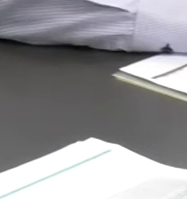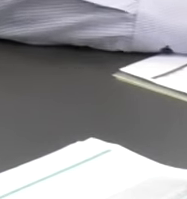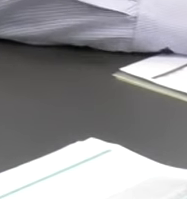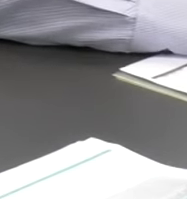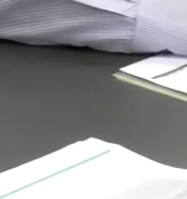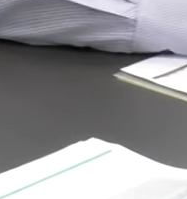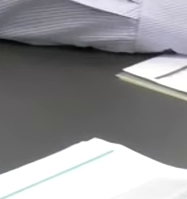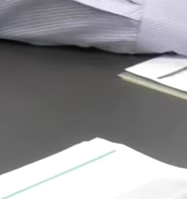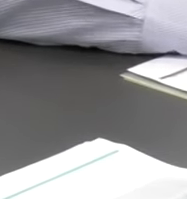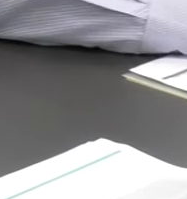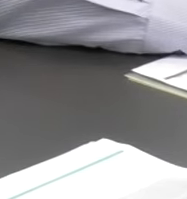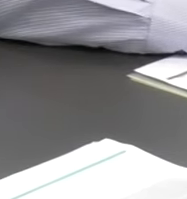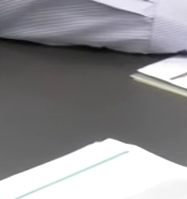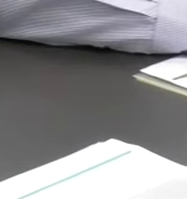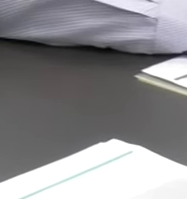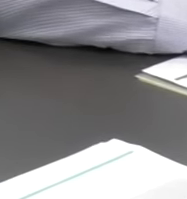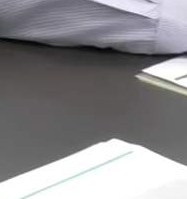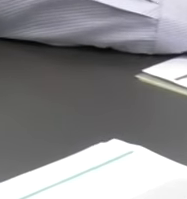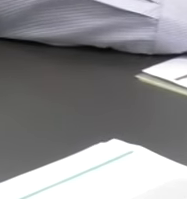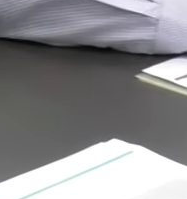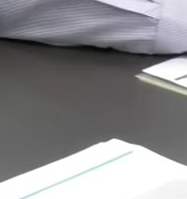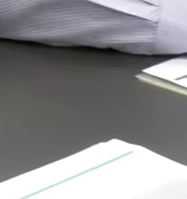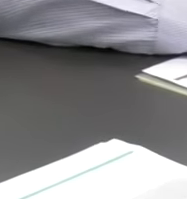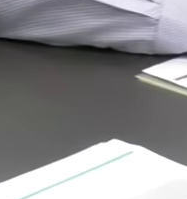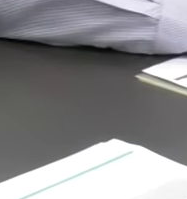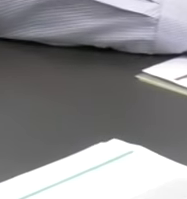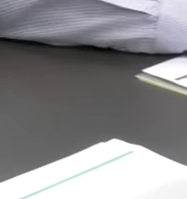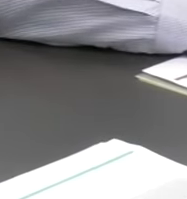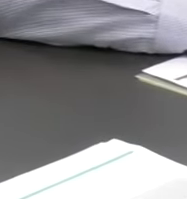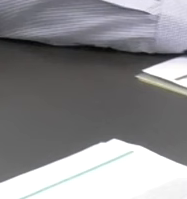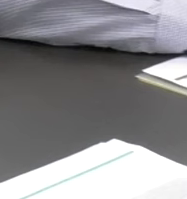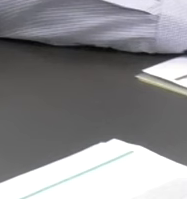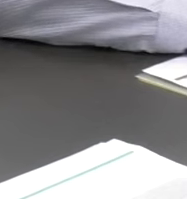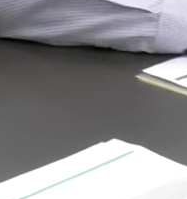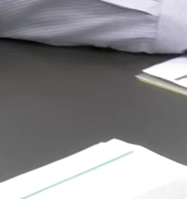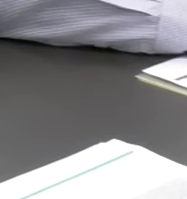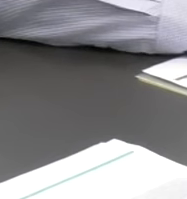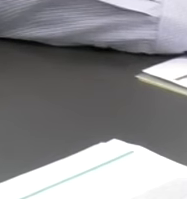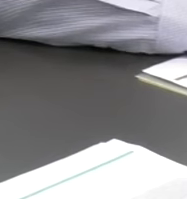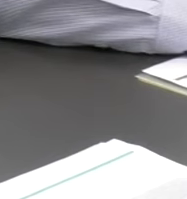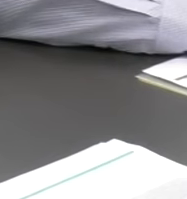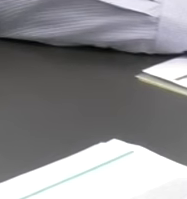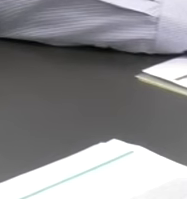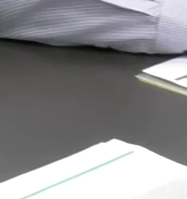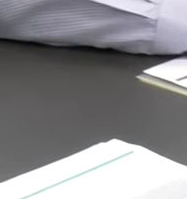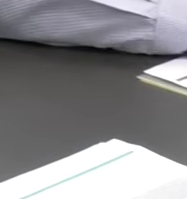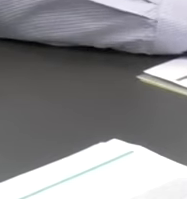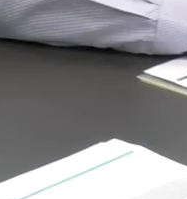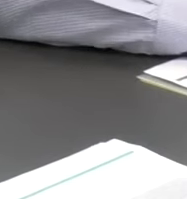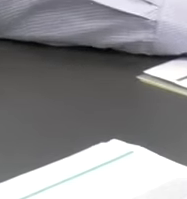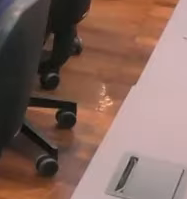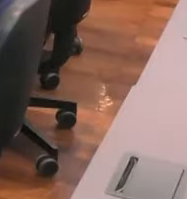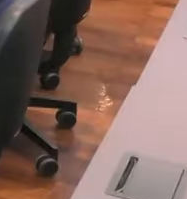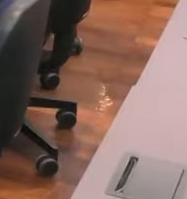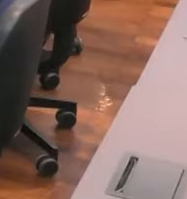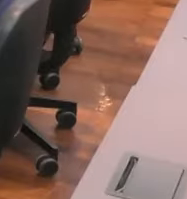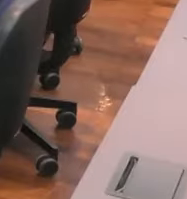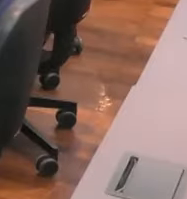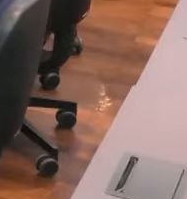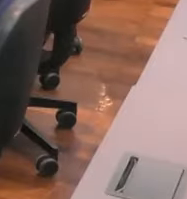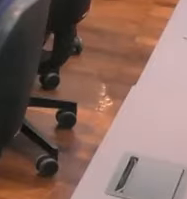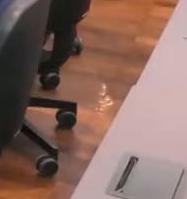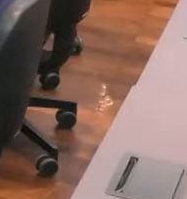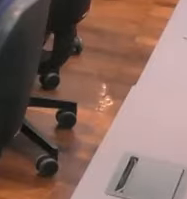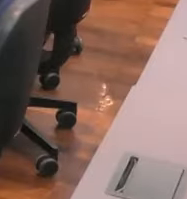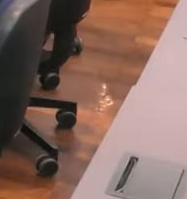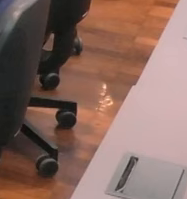onde a gente, obviamente, nós estamos preparados para isso. A gente, em conjunto aqui com a Secretaria de Energia e Economia do Mar, a gente desenvolveu